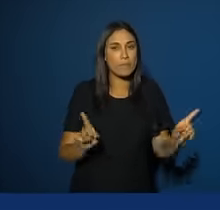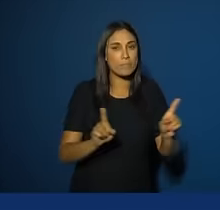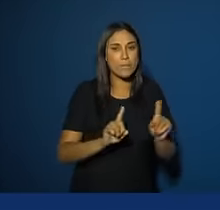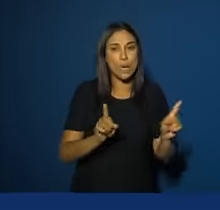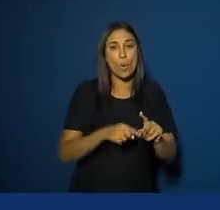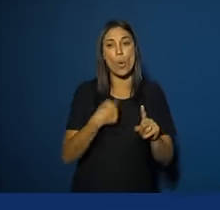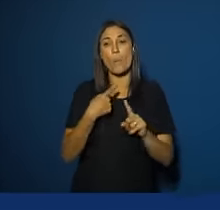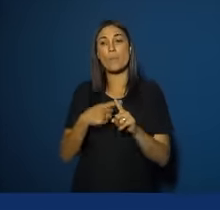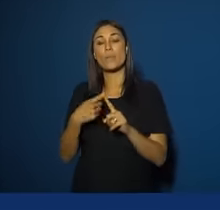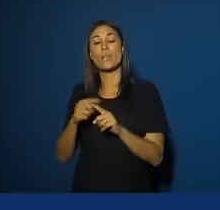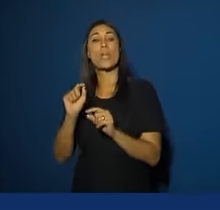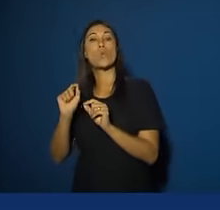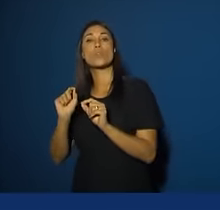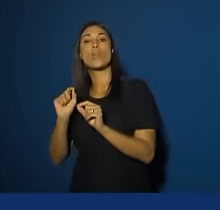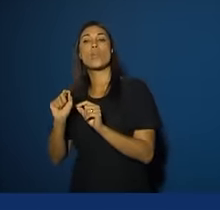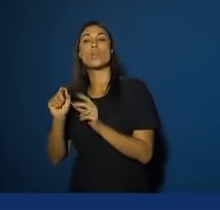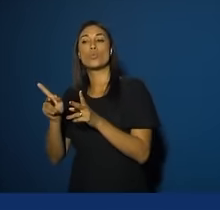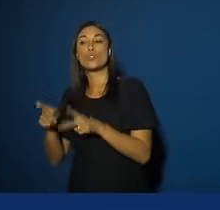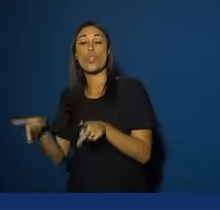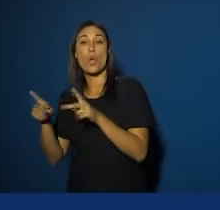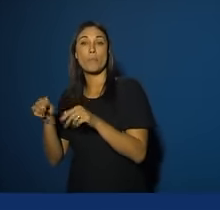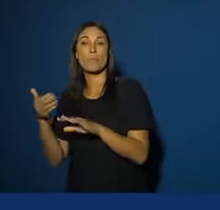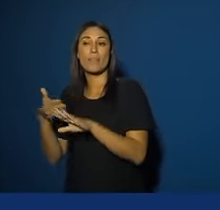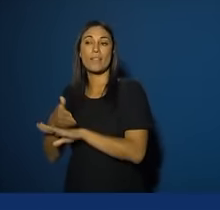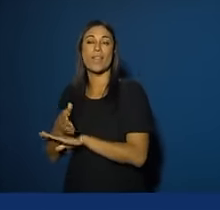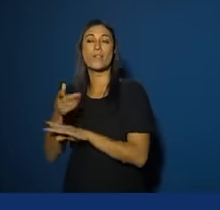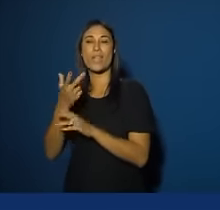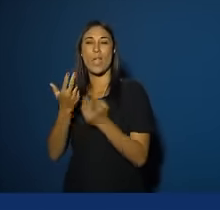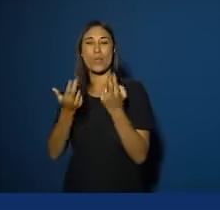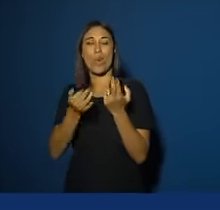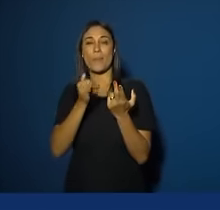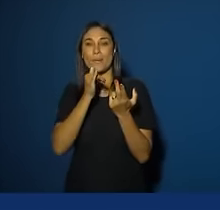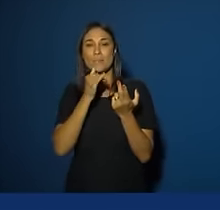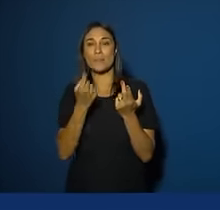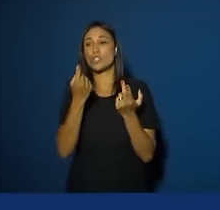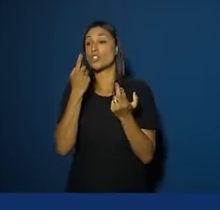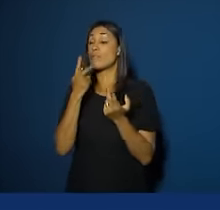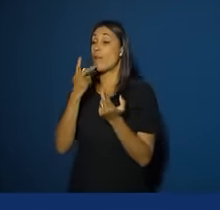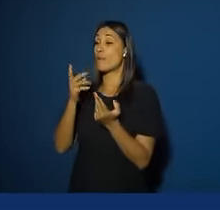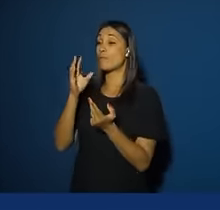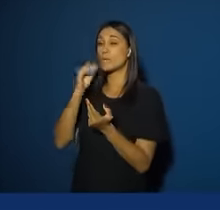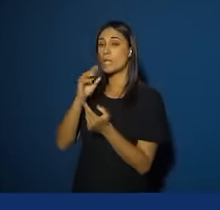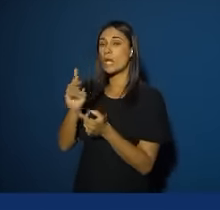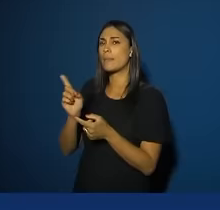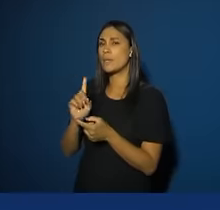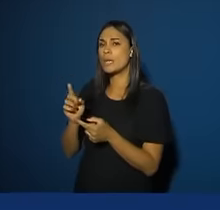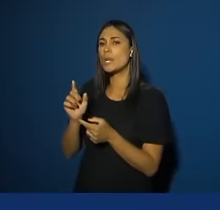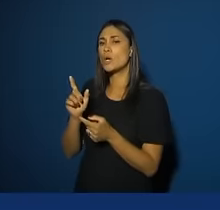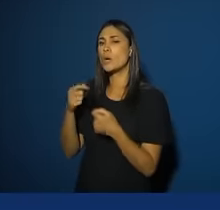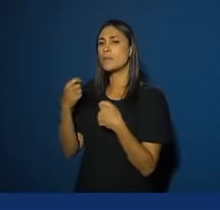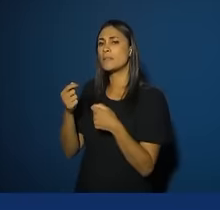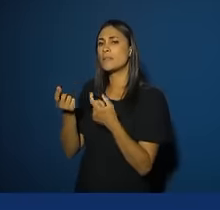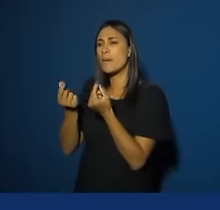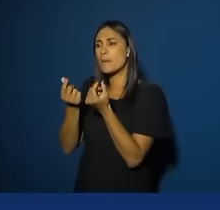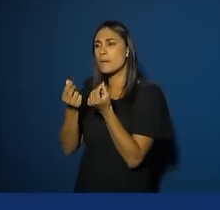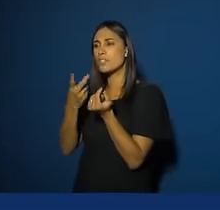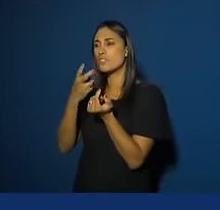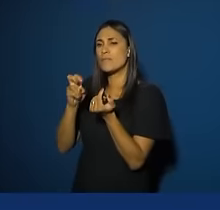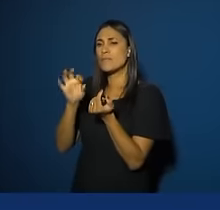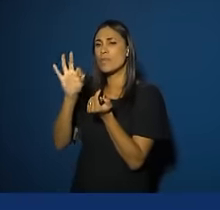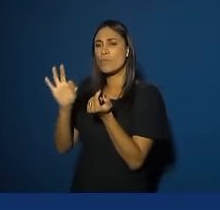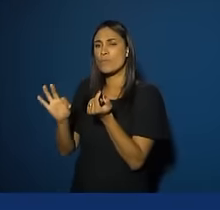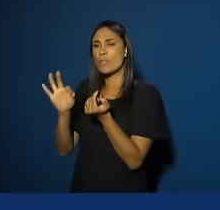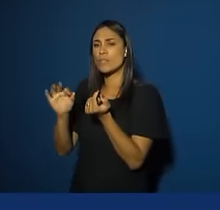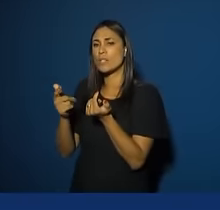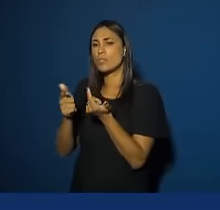os shoppings foram penetrados. Não é porque aquele caso que a gente tinha lá, que a gente falava para o analista, não dá para ter preço-lucro de 25 vezes